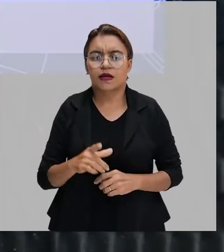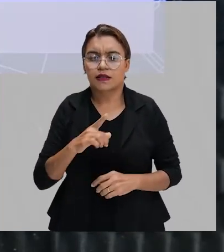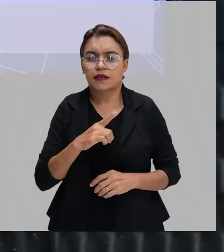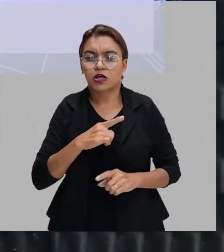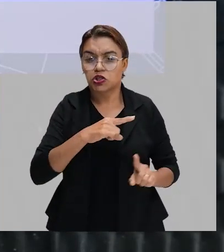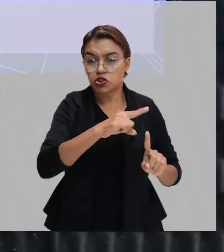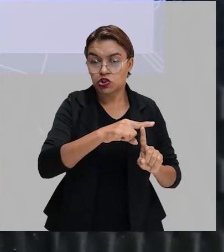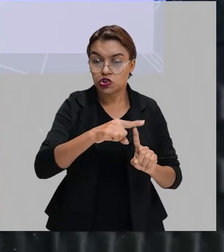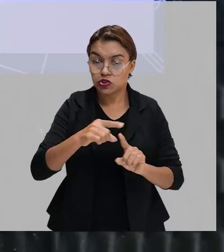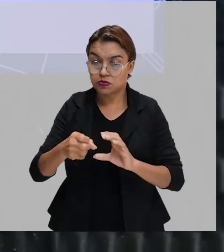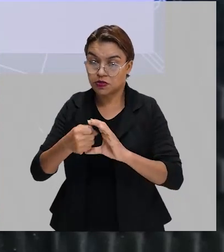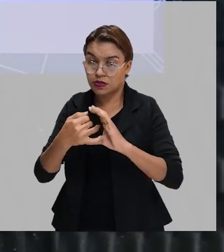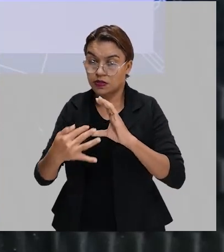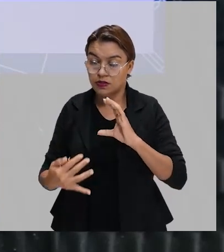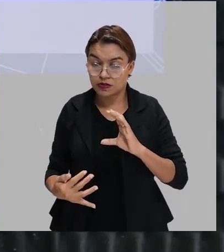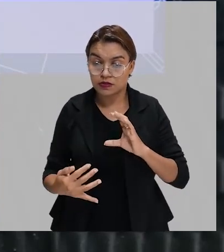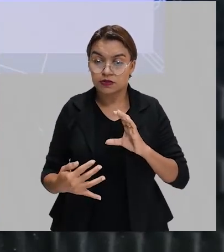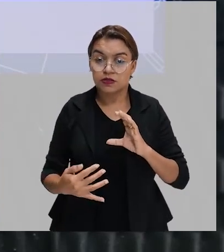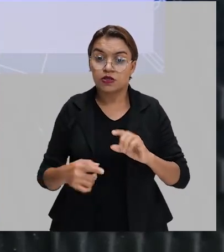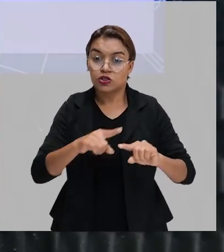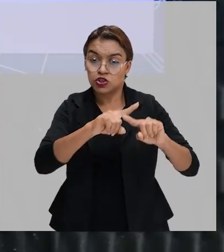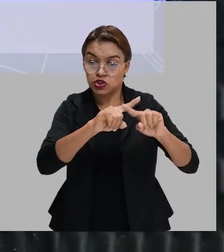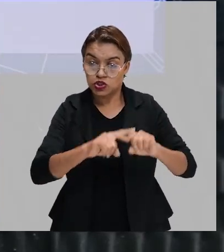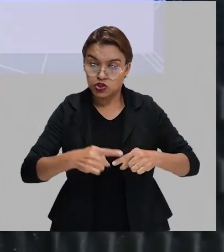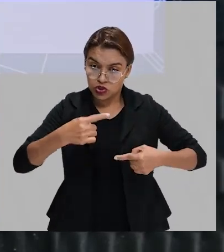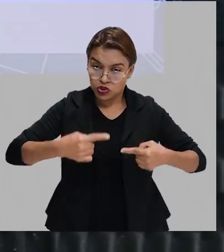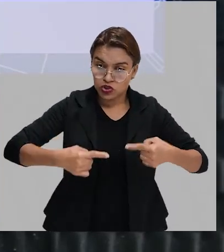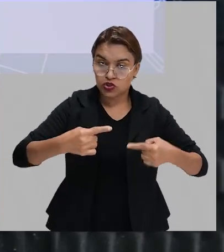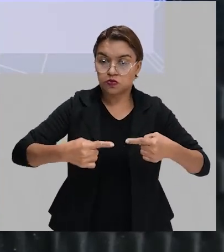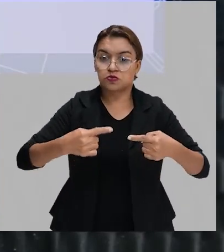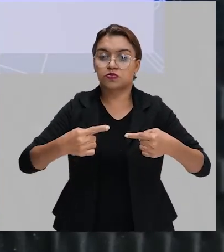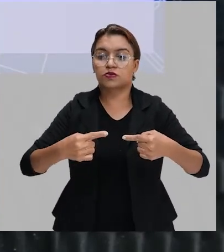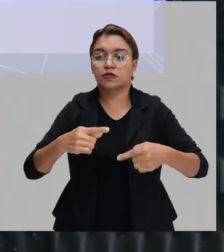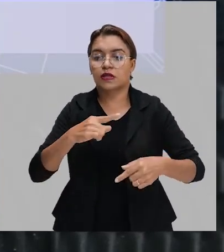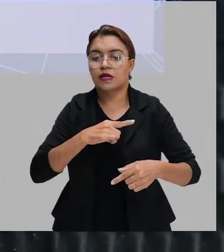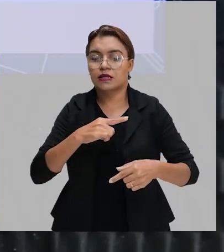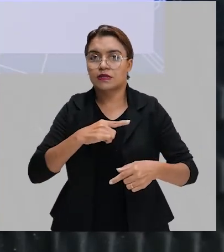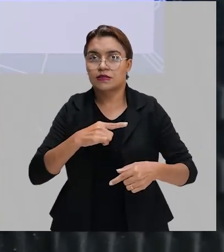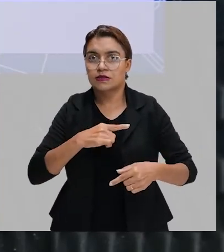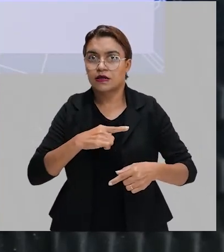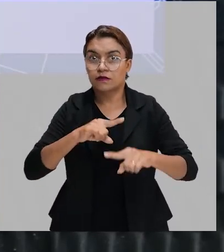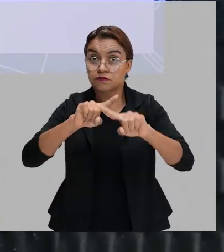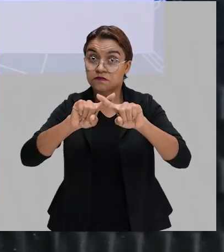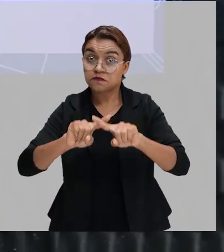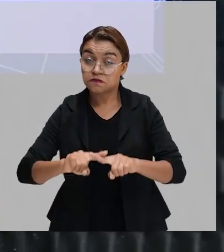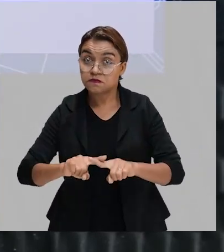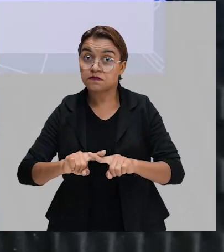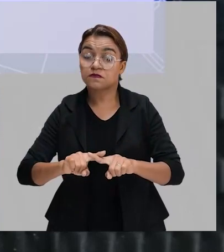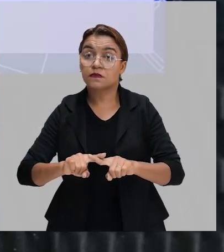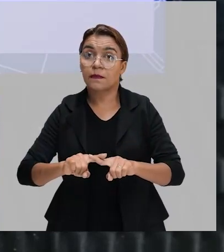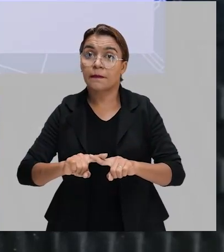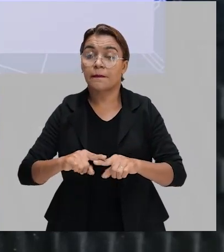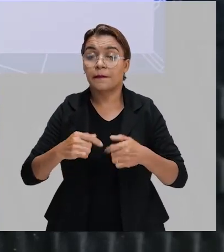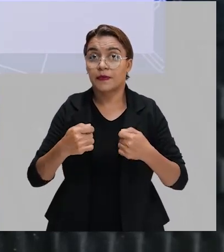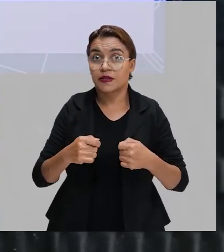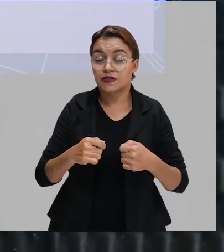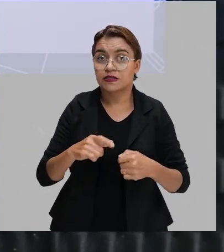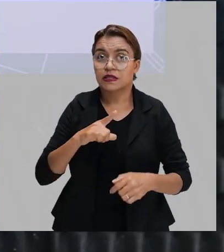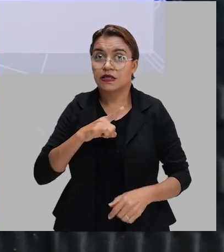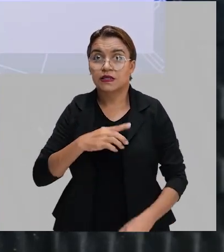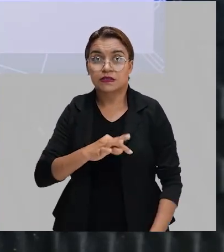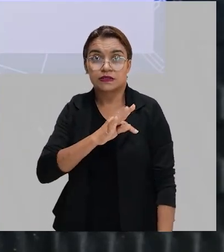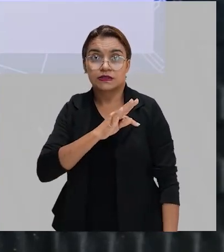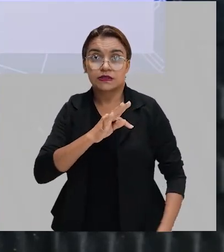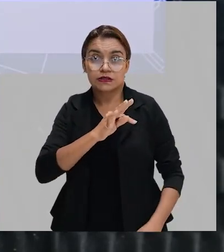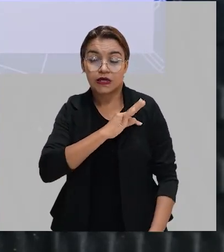modalidades caracterizadas como disputas, nas quais o oponente deve ser subjugado com